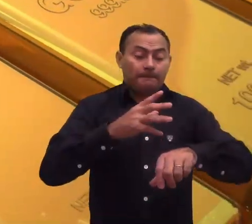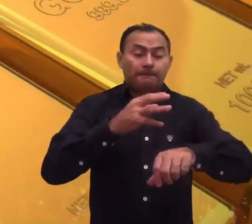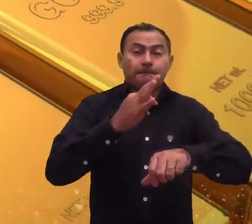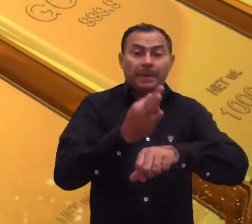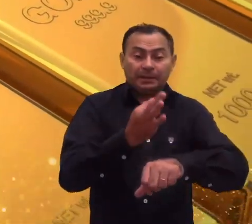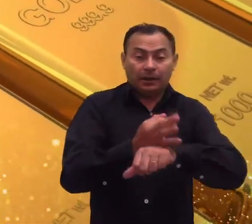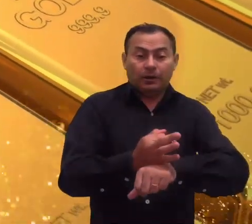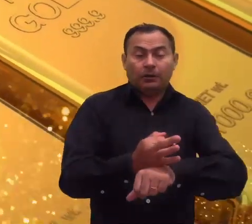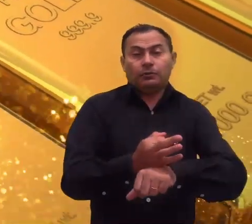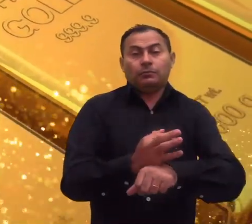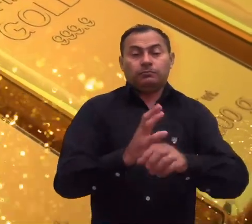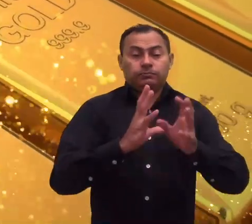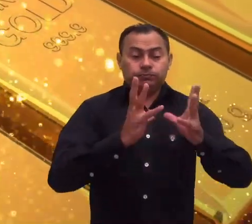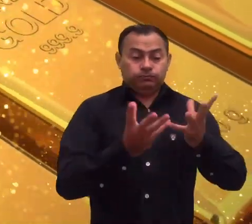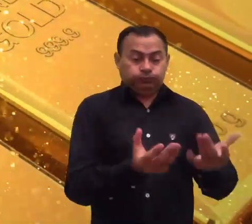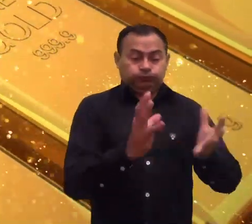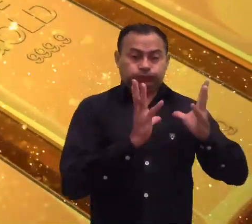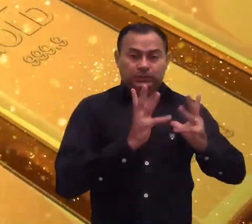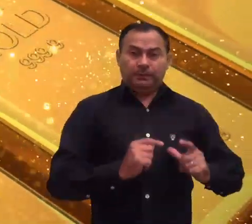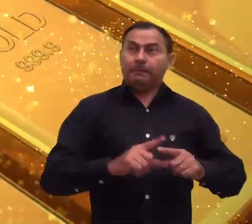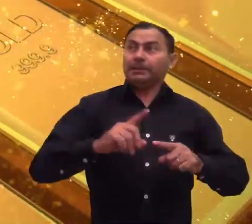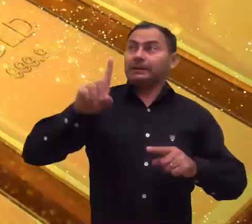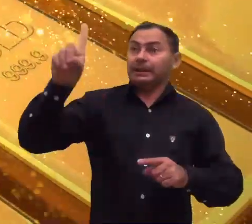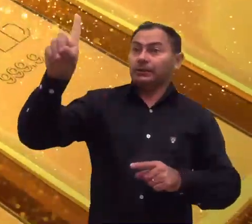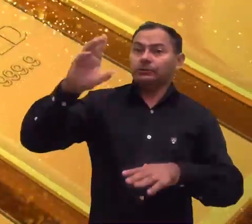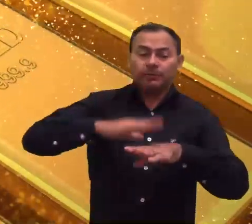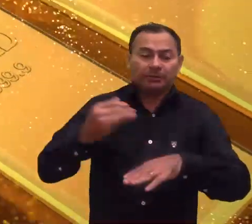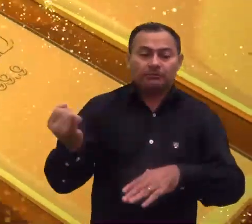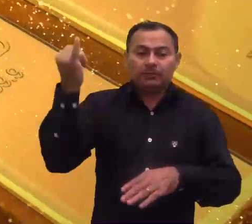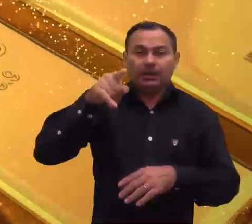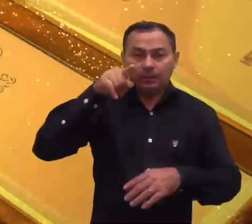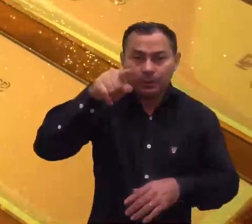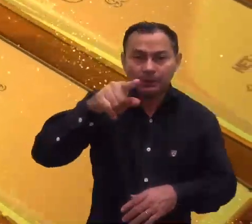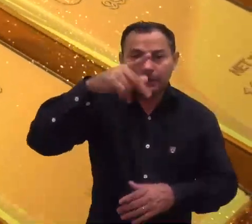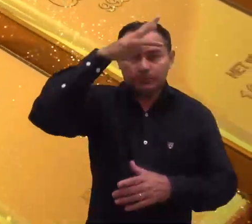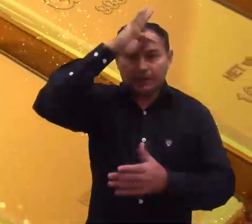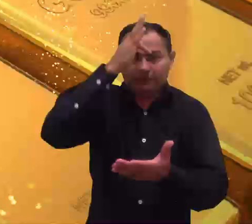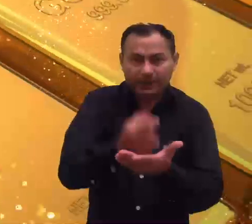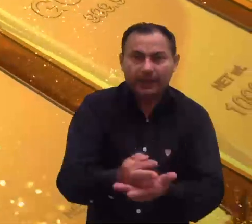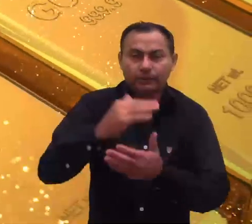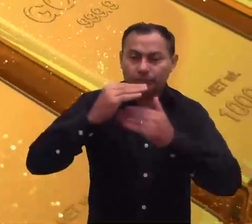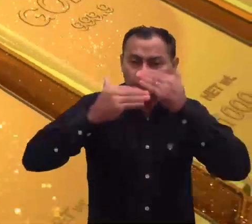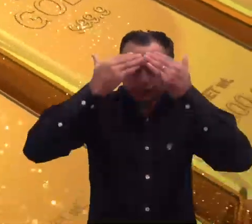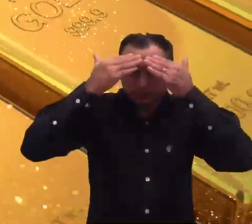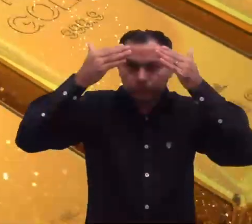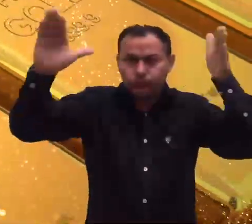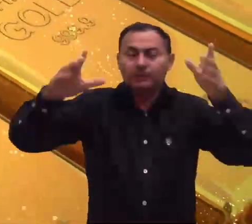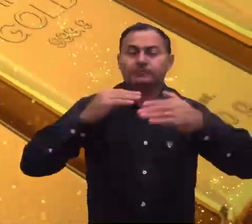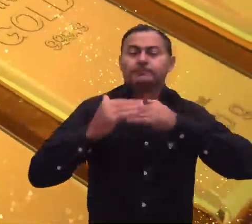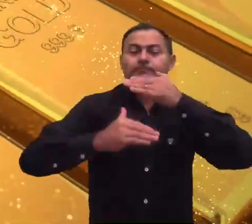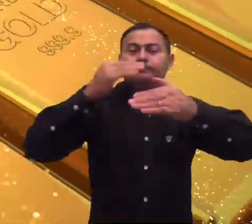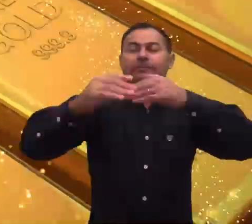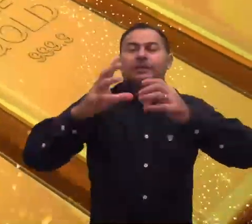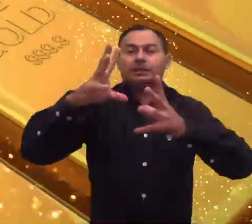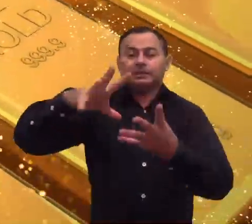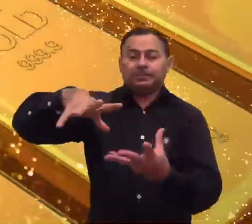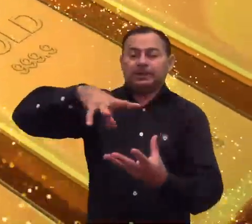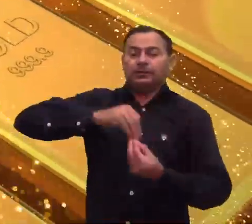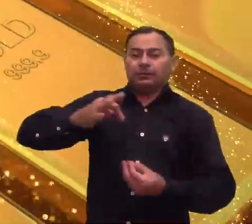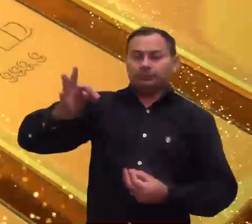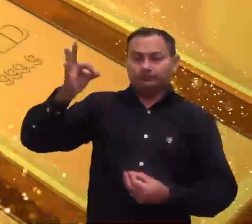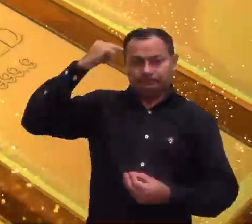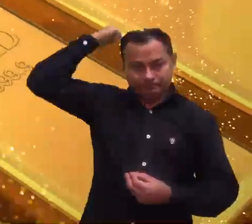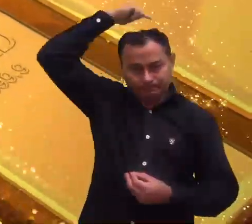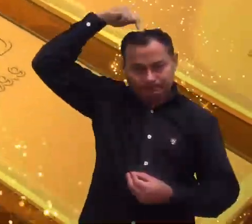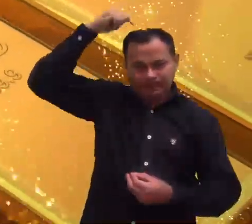metal precioso purificado através da prova do fogo. Para Deus, o que mais importa em você é a sua fé, o seu crescimento e seu